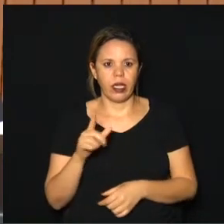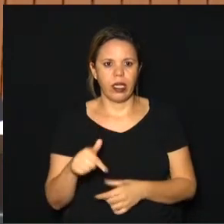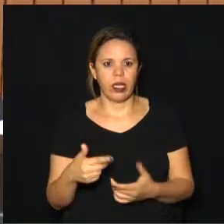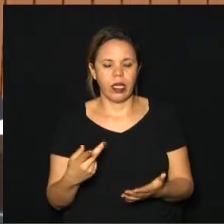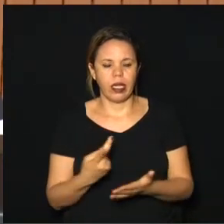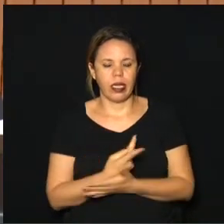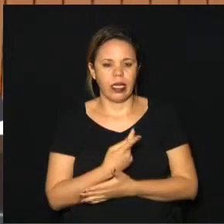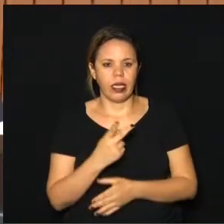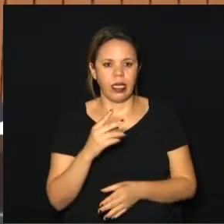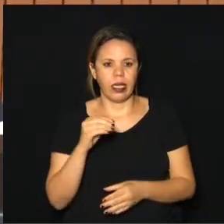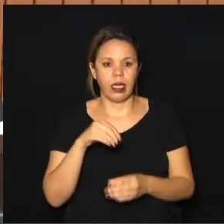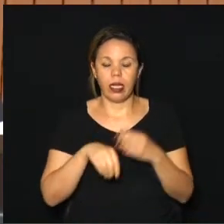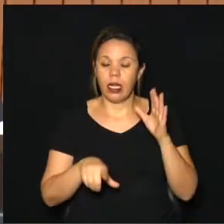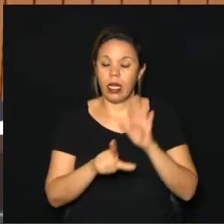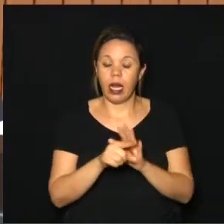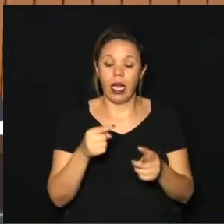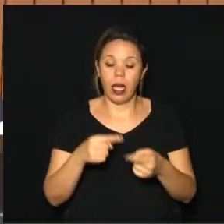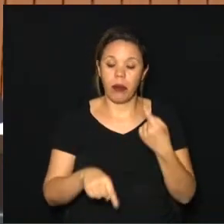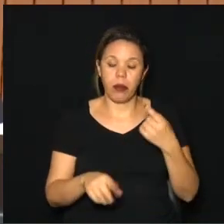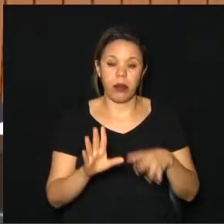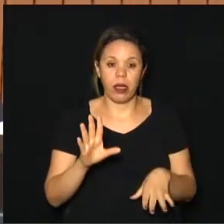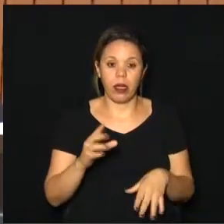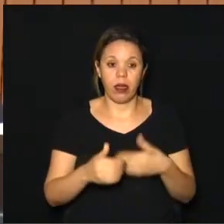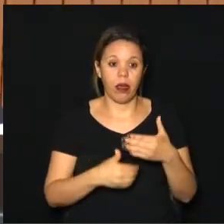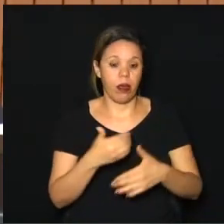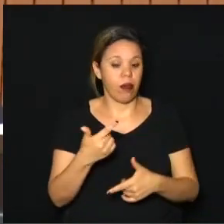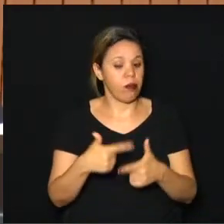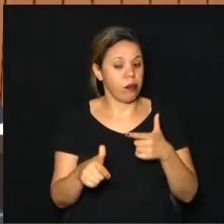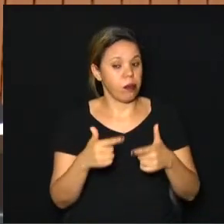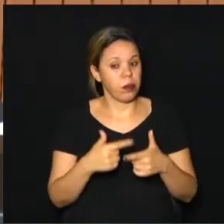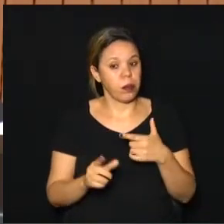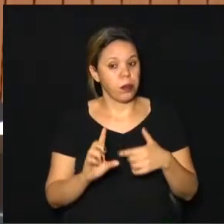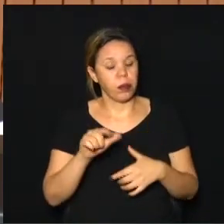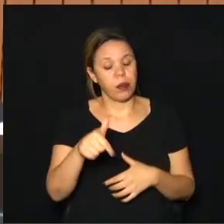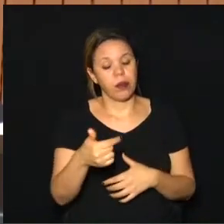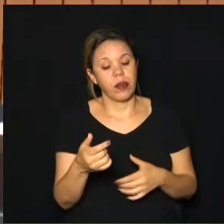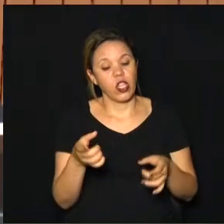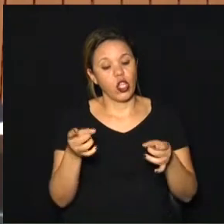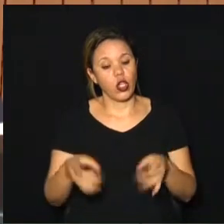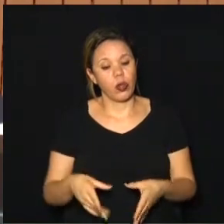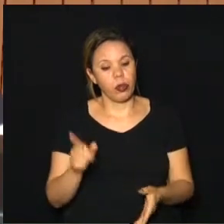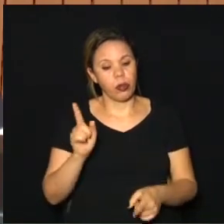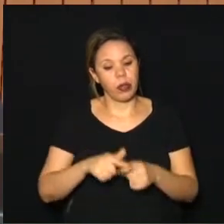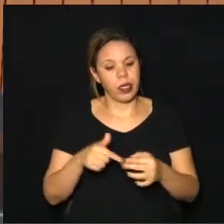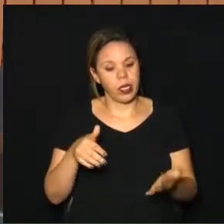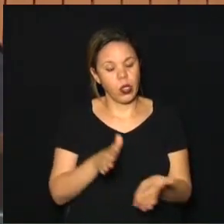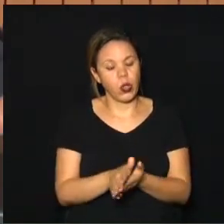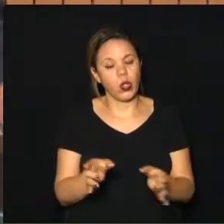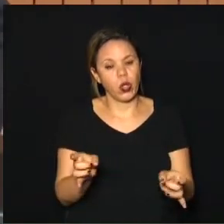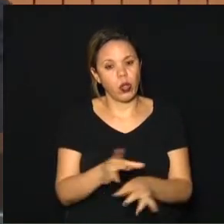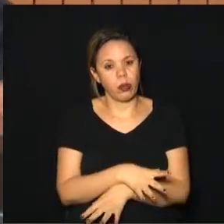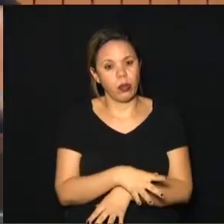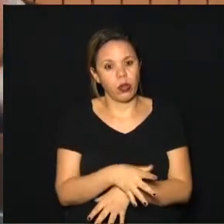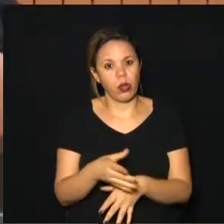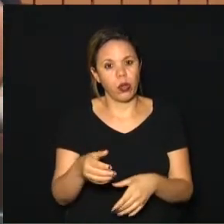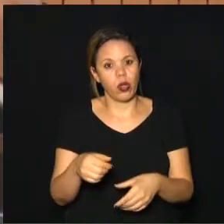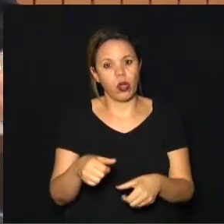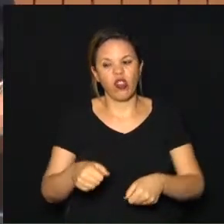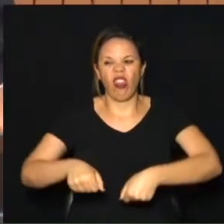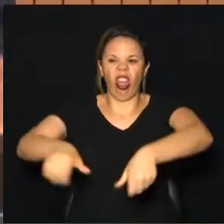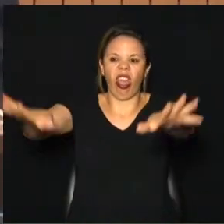é vedada e gera consequência. Então, o santinho que sobrou, você não pode jogar e